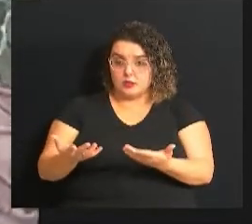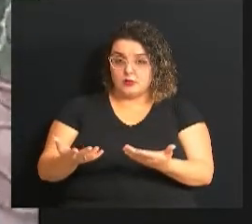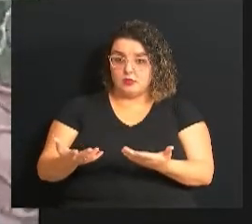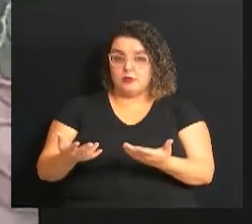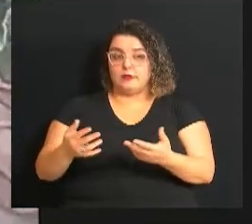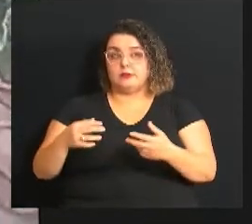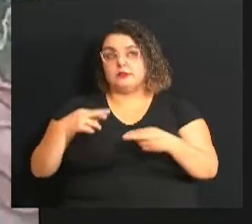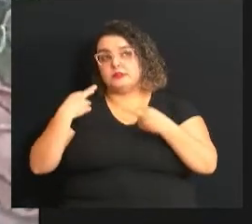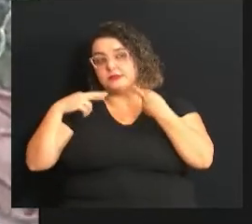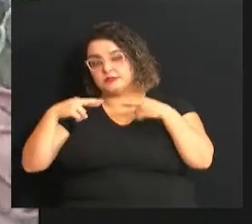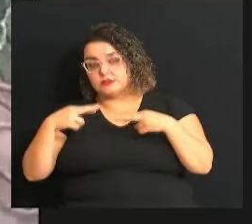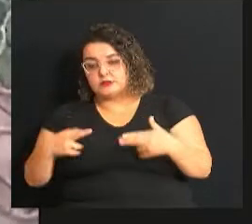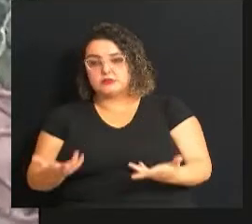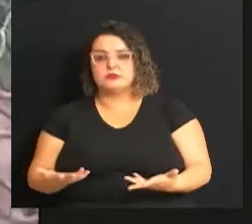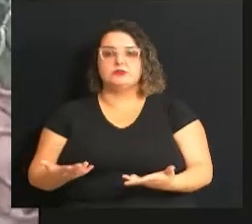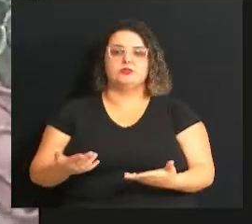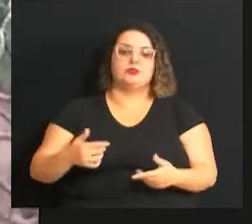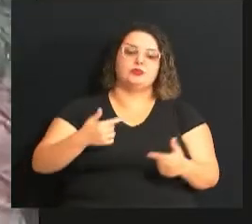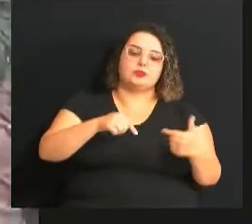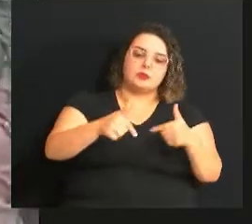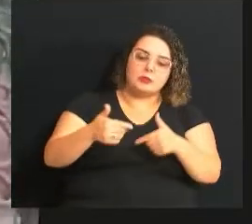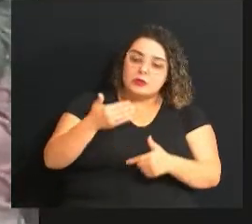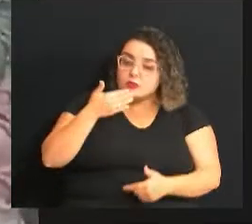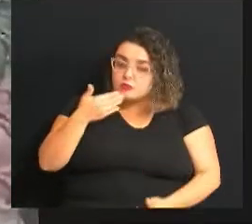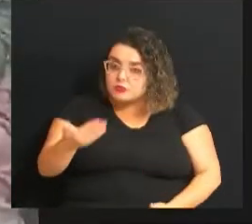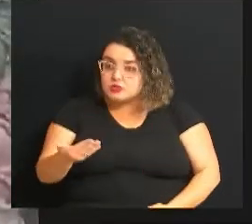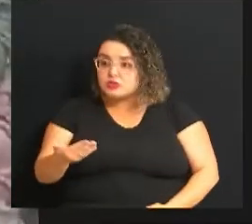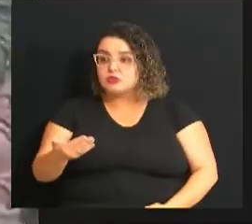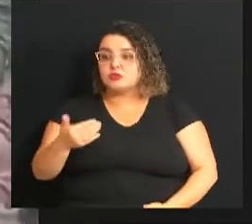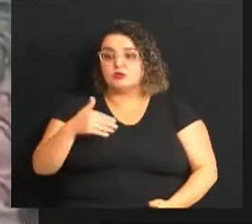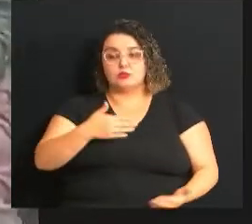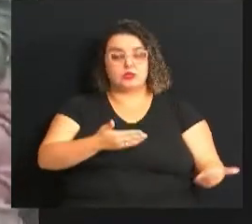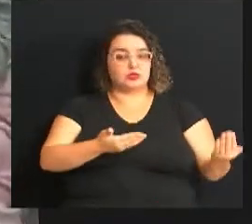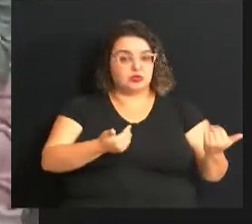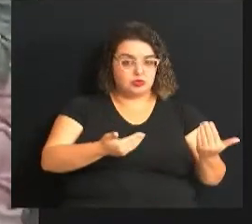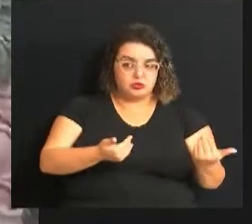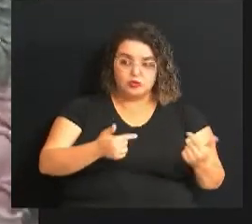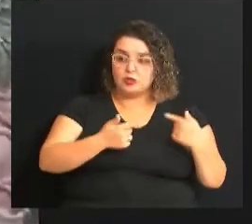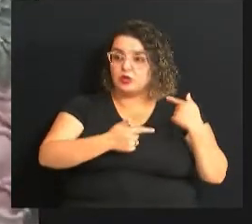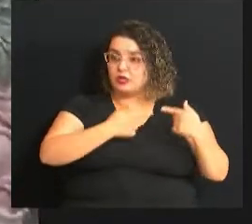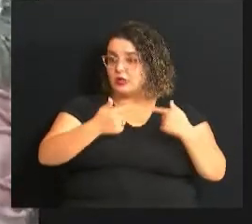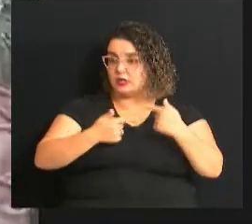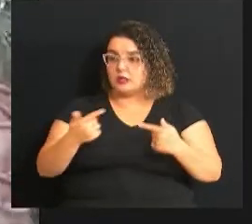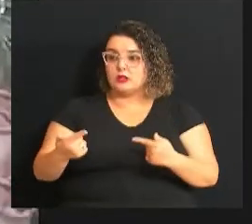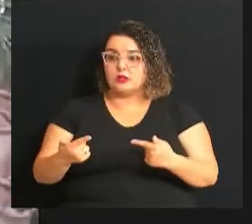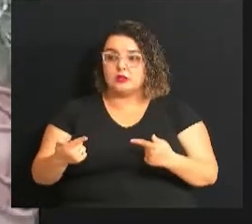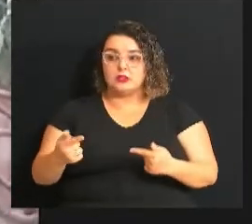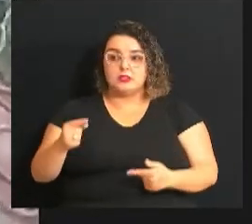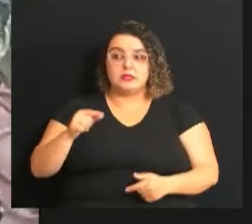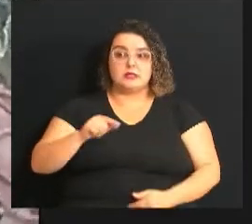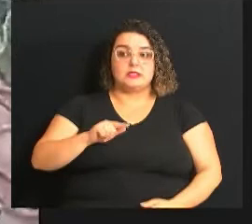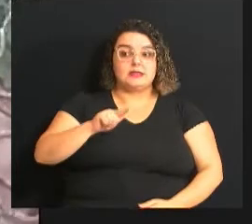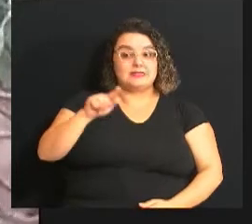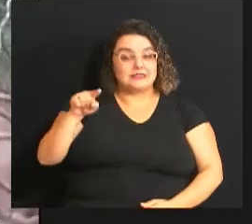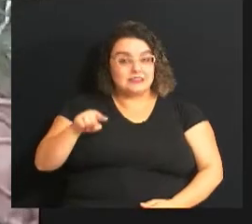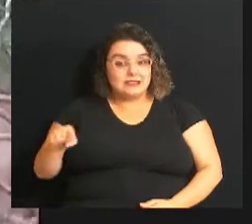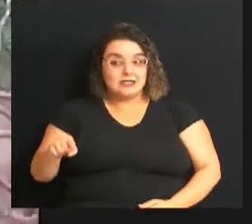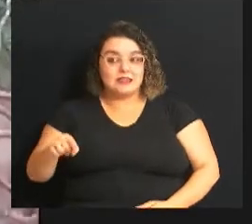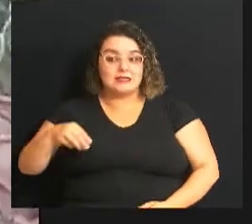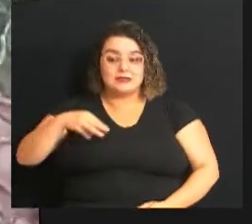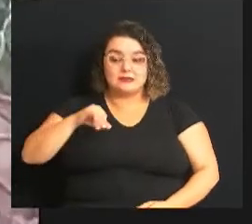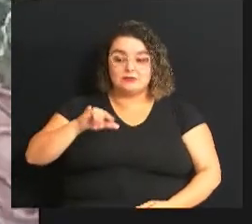dessa demanda do próprio trabalhador, o trabalhador mais jovem, essa geração Z, esses milênios que estão no